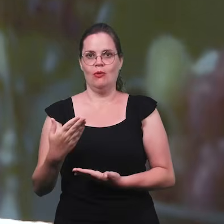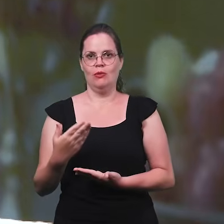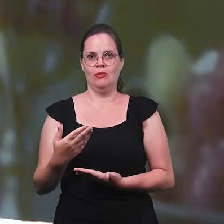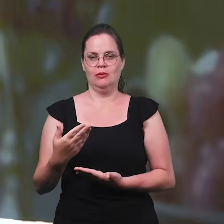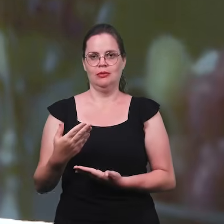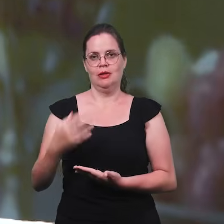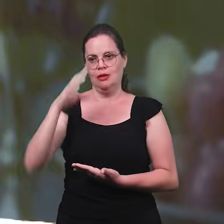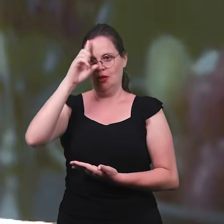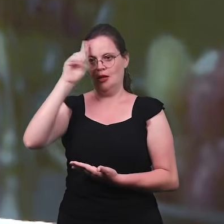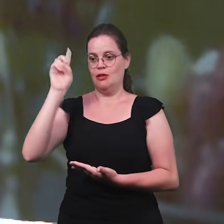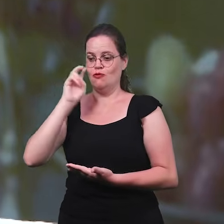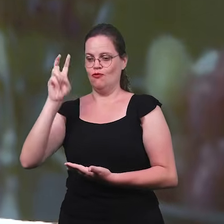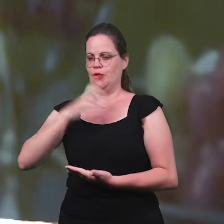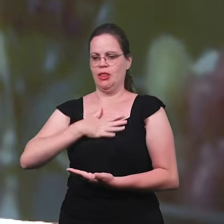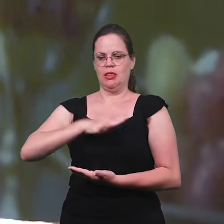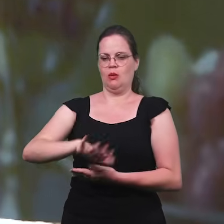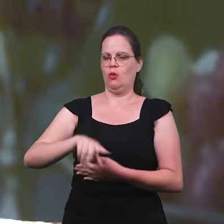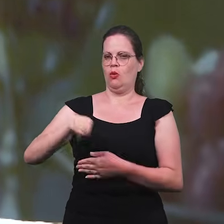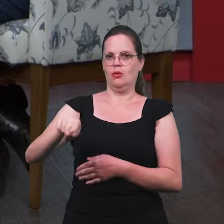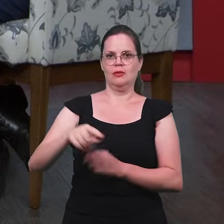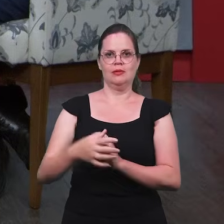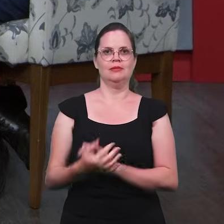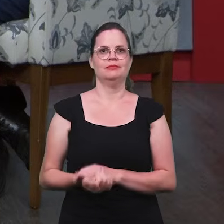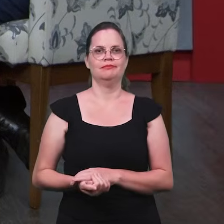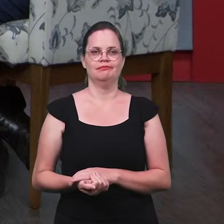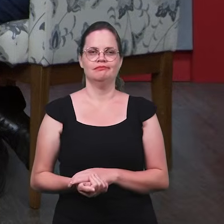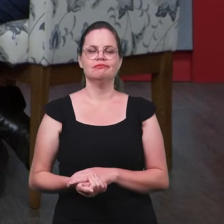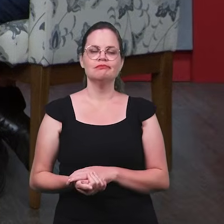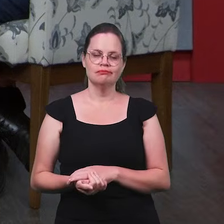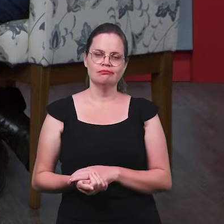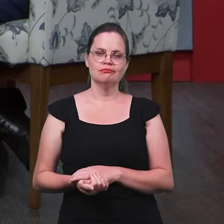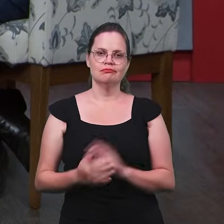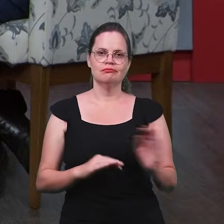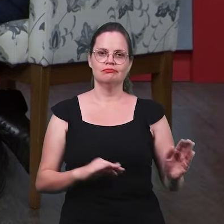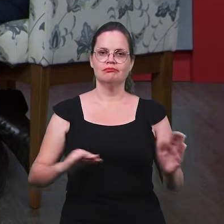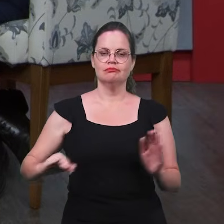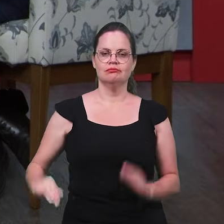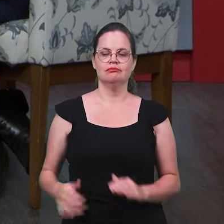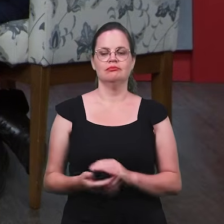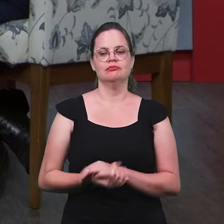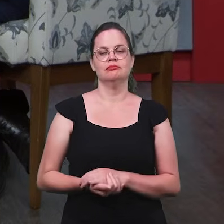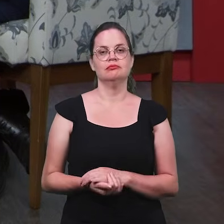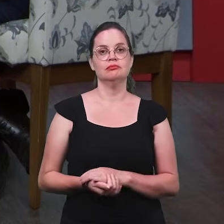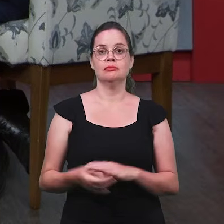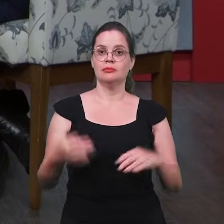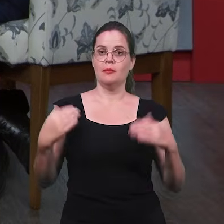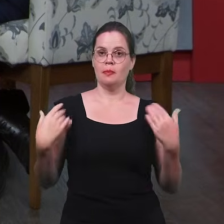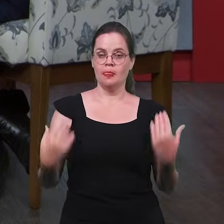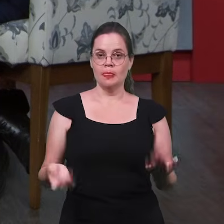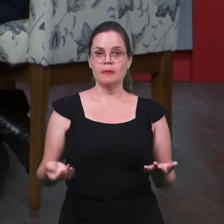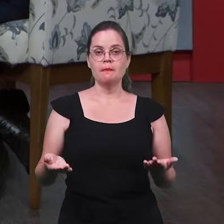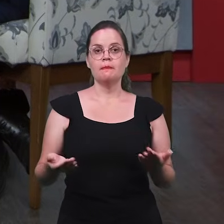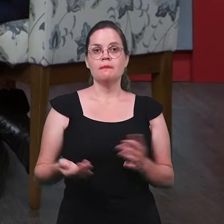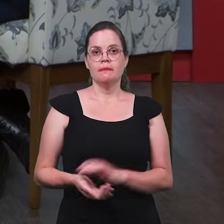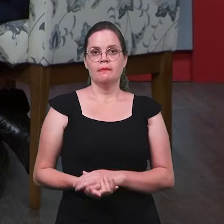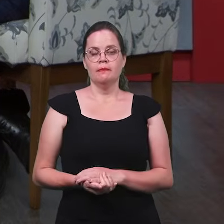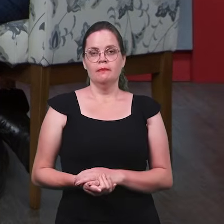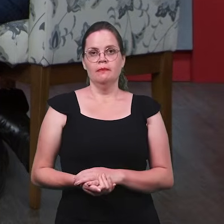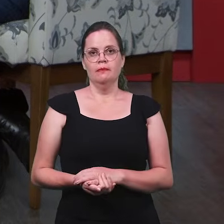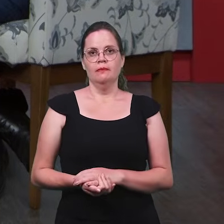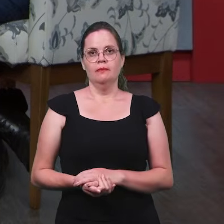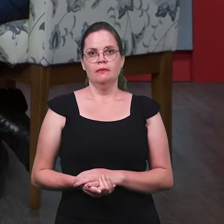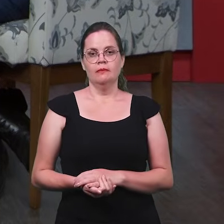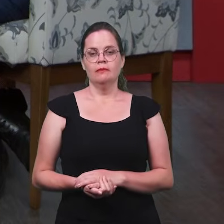desprezíveis diante de Deus. Amém. Então, aqui